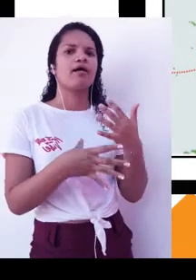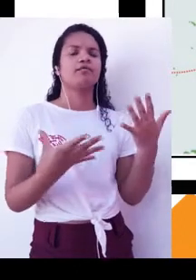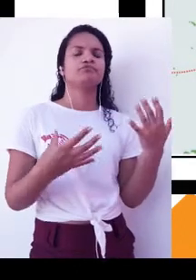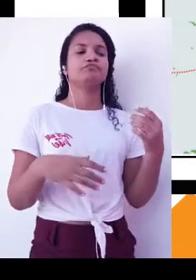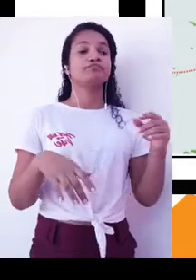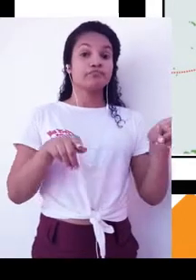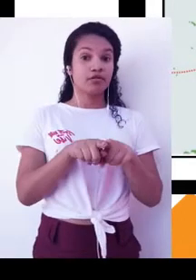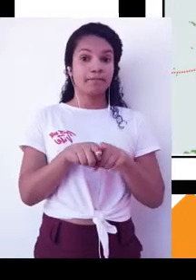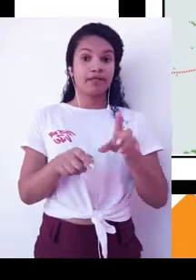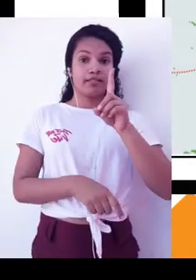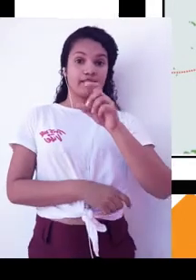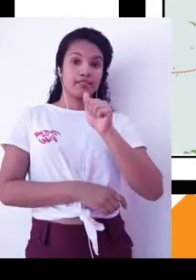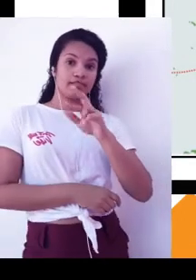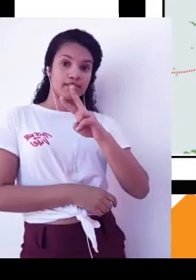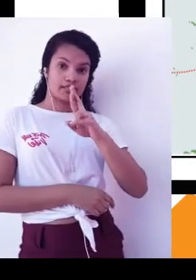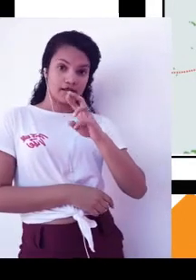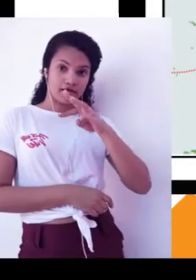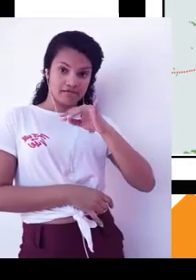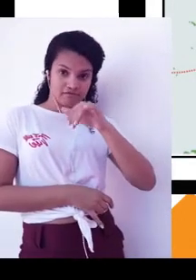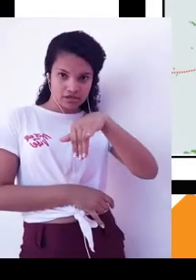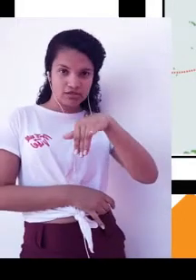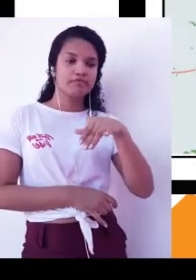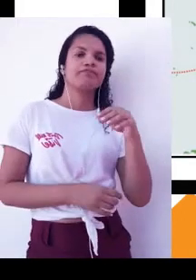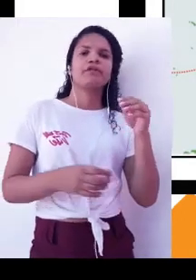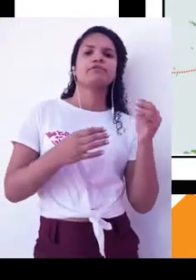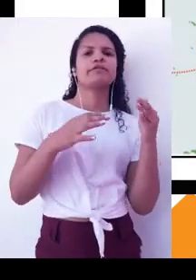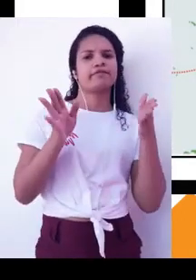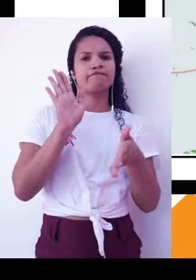conseguiu recolher durante essa viagem